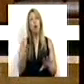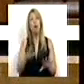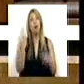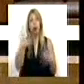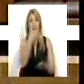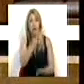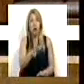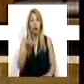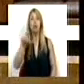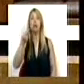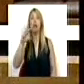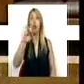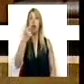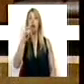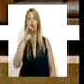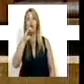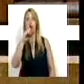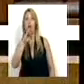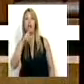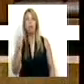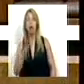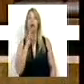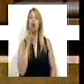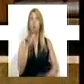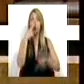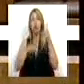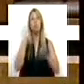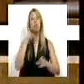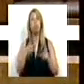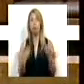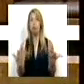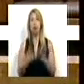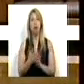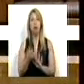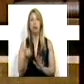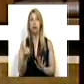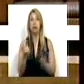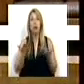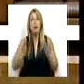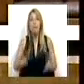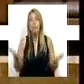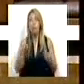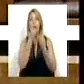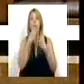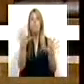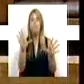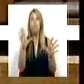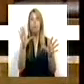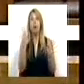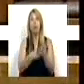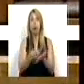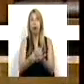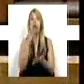lactose, resposta a pessoas com carências económicas que perdiam a isenção de IMI simplesmente